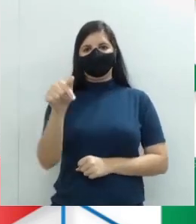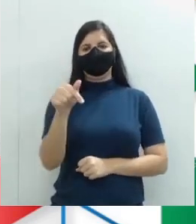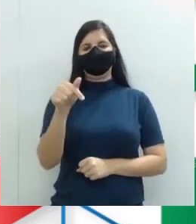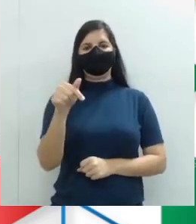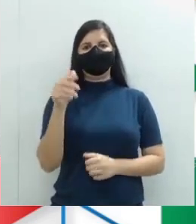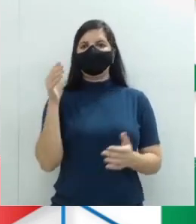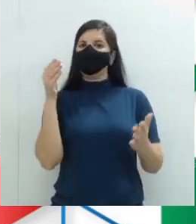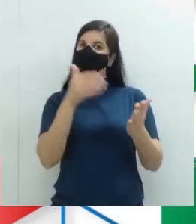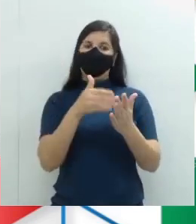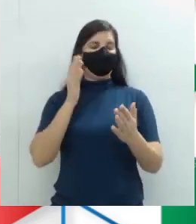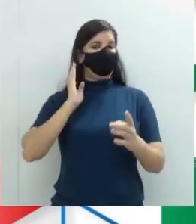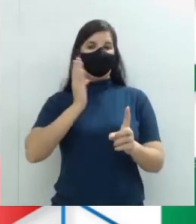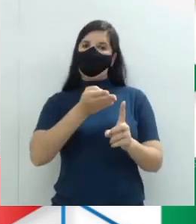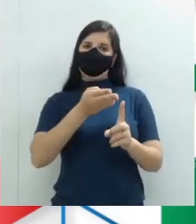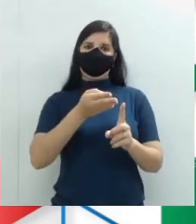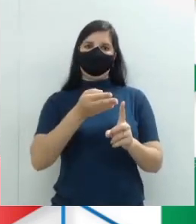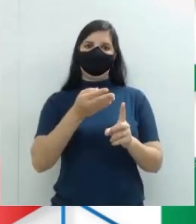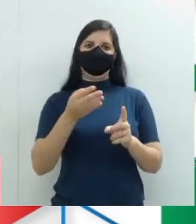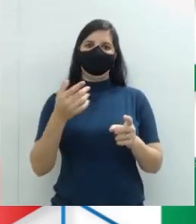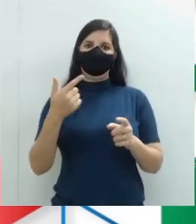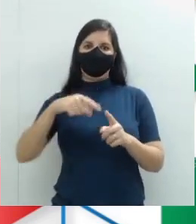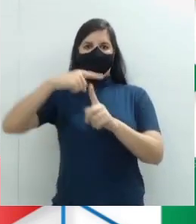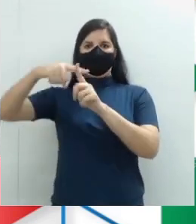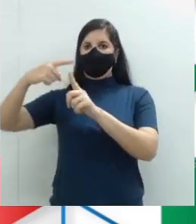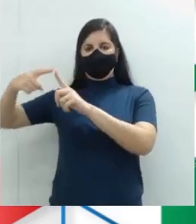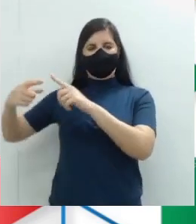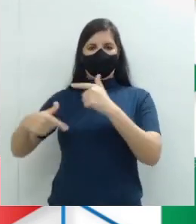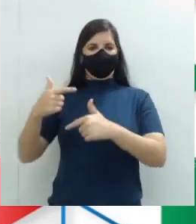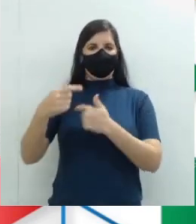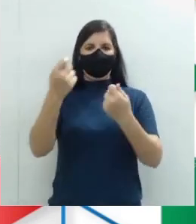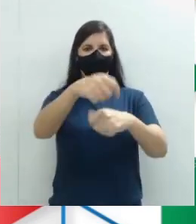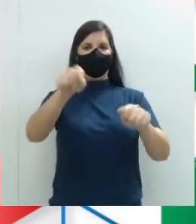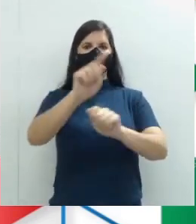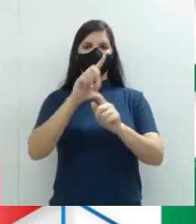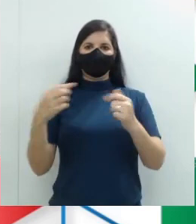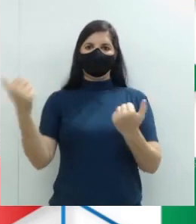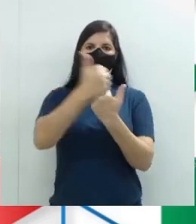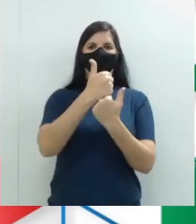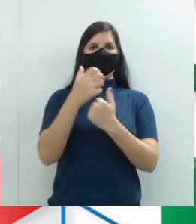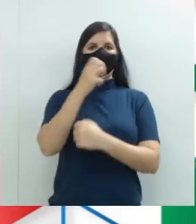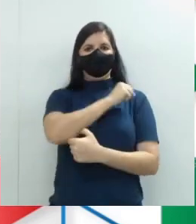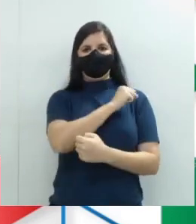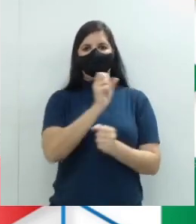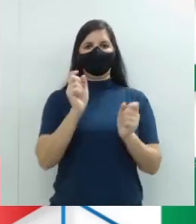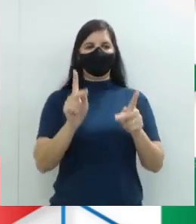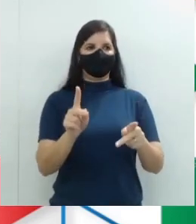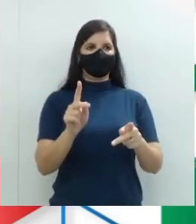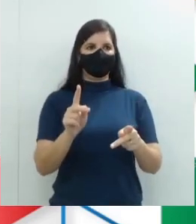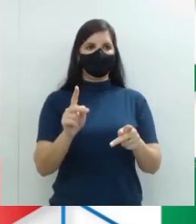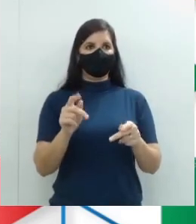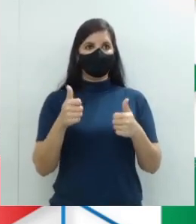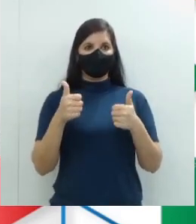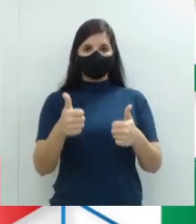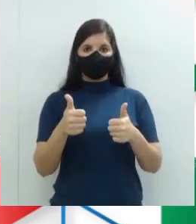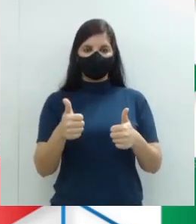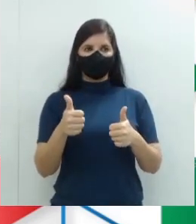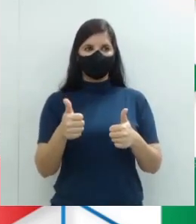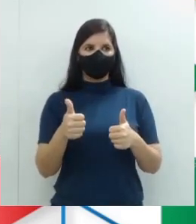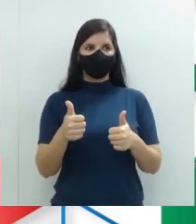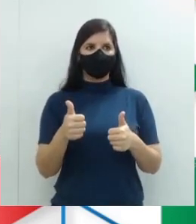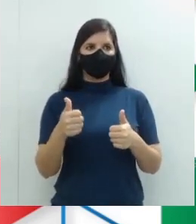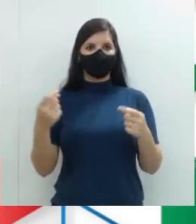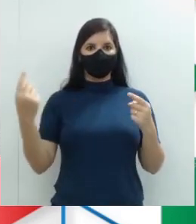Vou direto, não tenho que fazer soma com ninguém, porque já é a substituição do N. Fechou? Tá tranquilo? Agora,